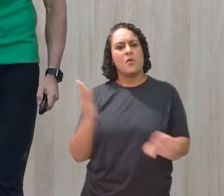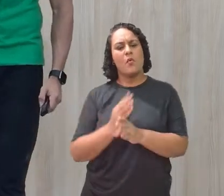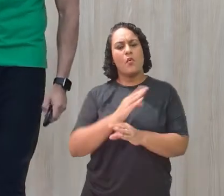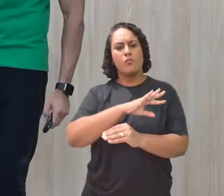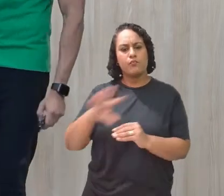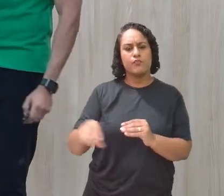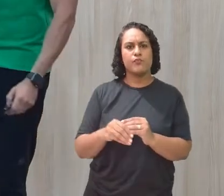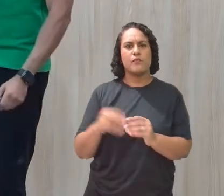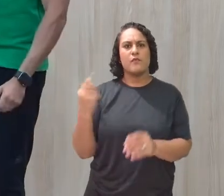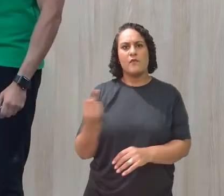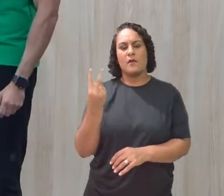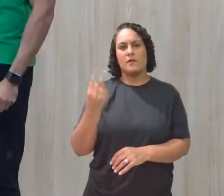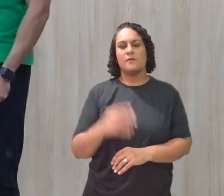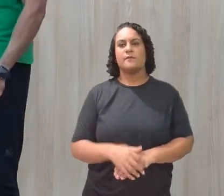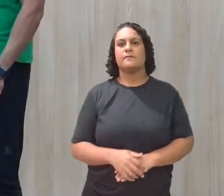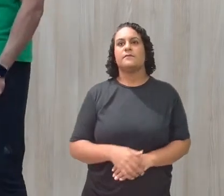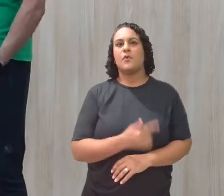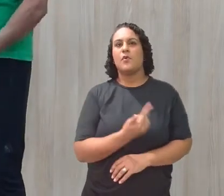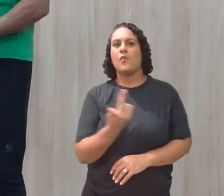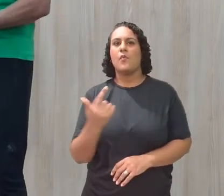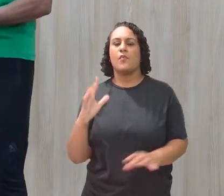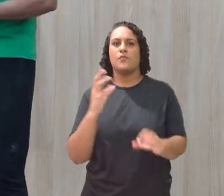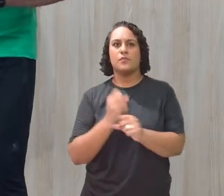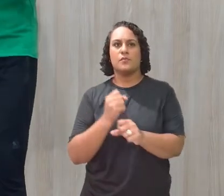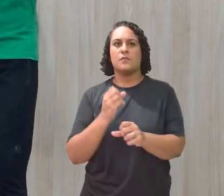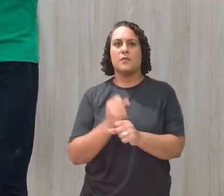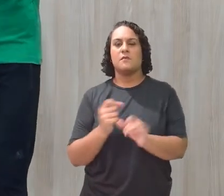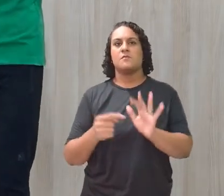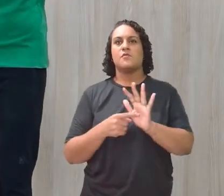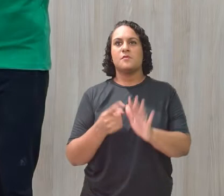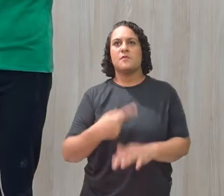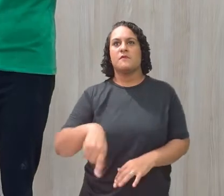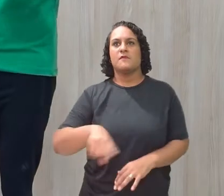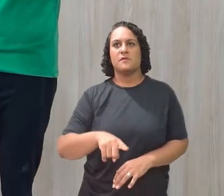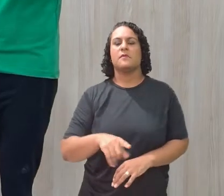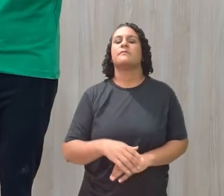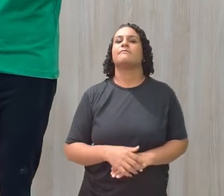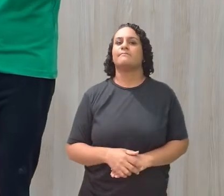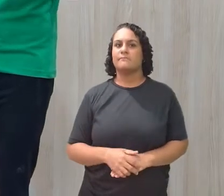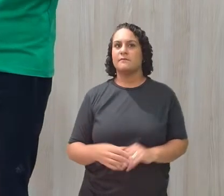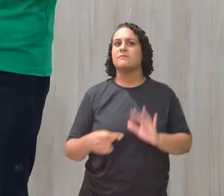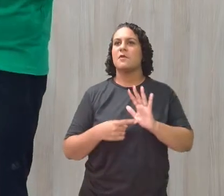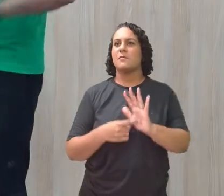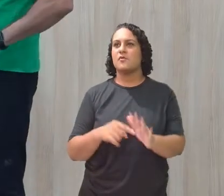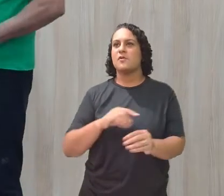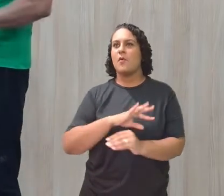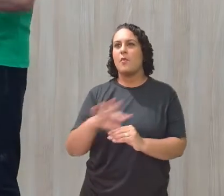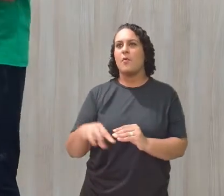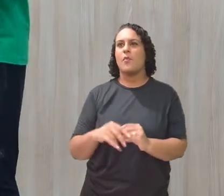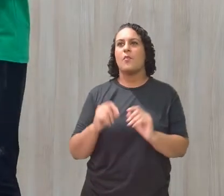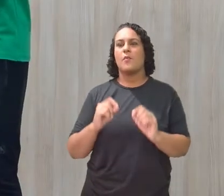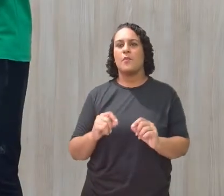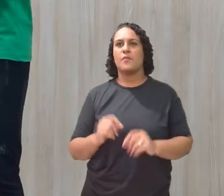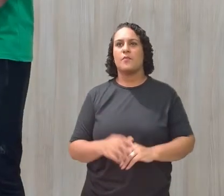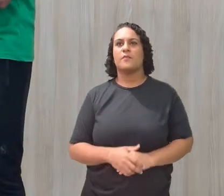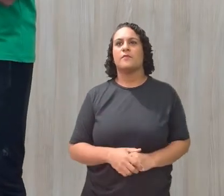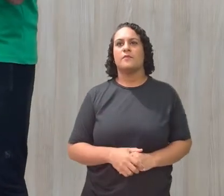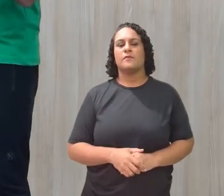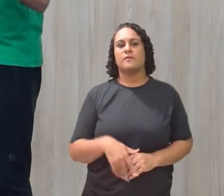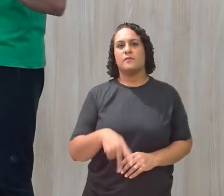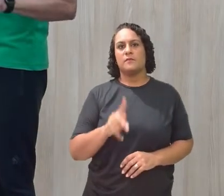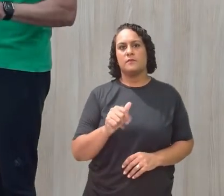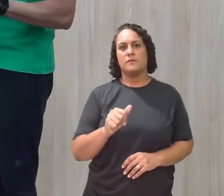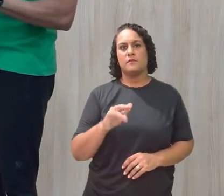complemento, certo? Um outro exemplinho que eu trouxe aqui para você, justamente para dar essa ideia do complemento, é o seguinte. Karina